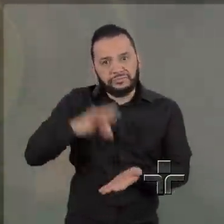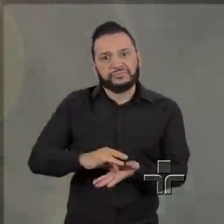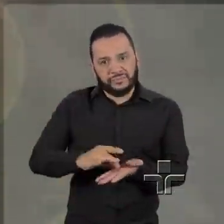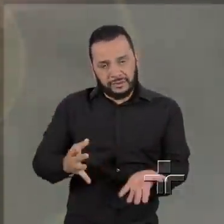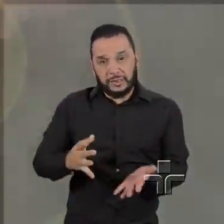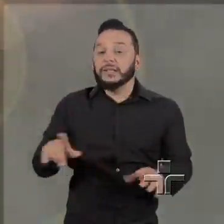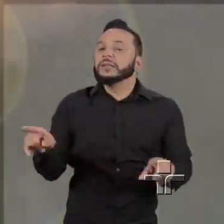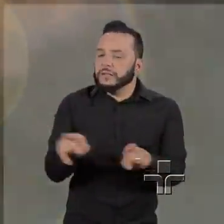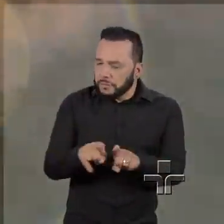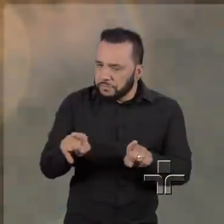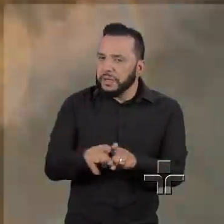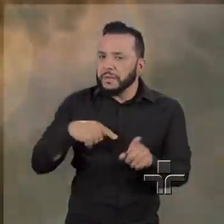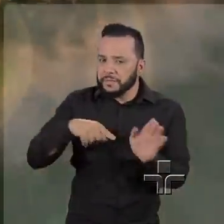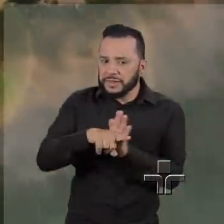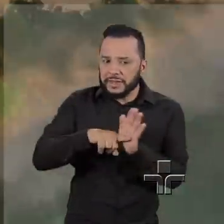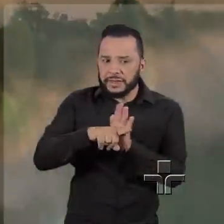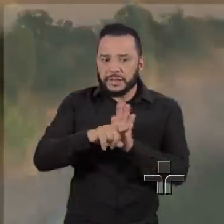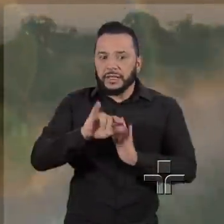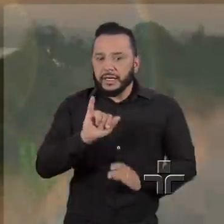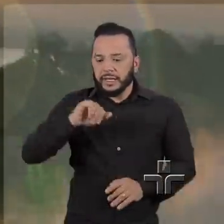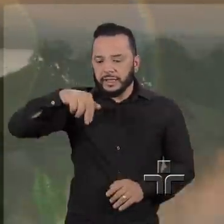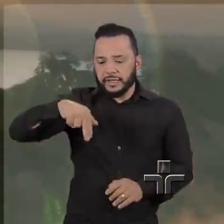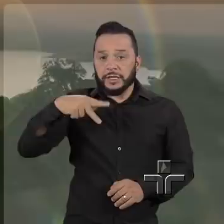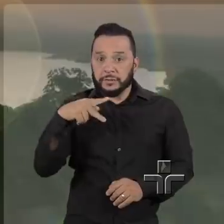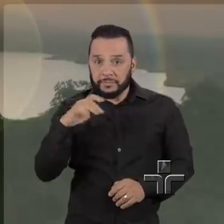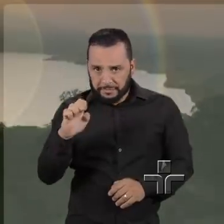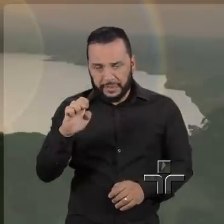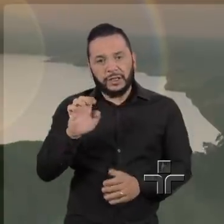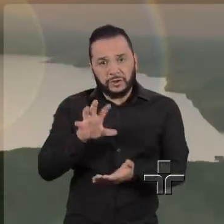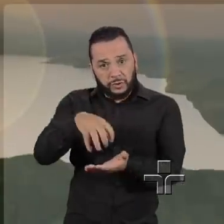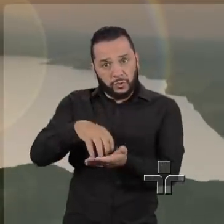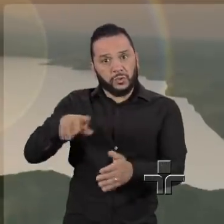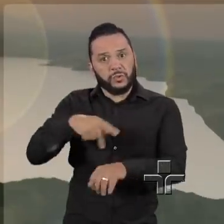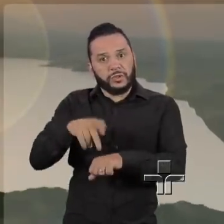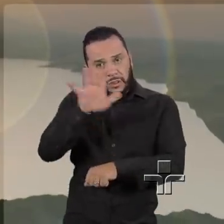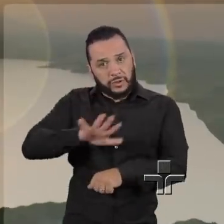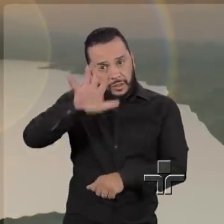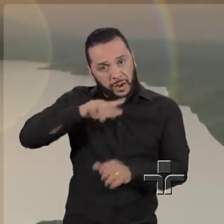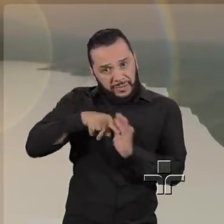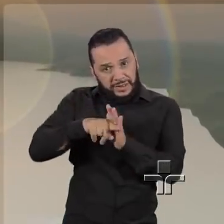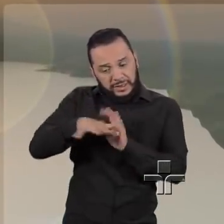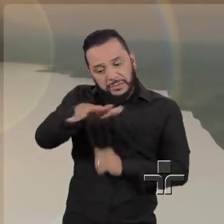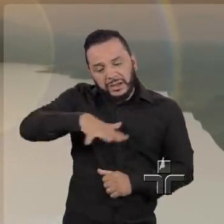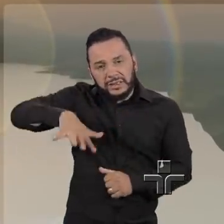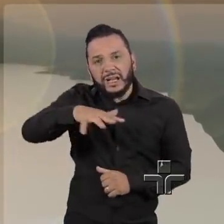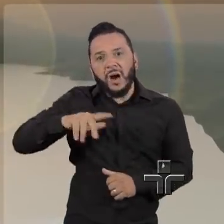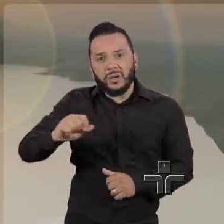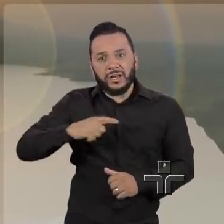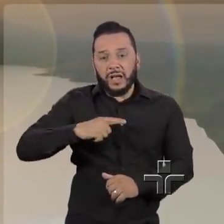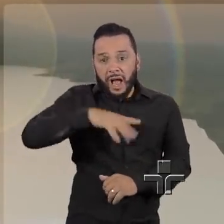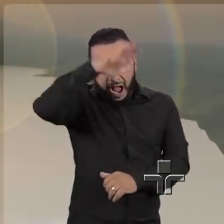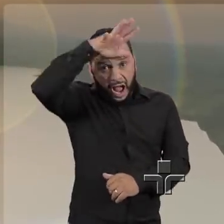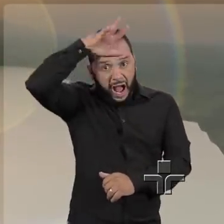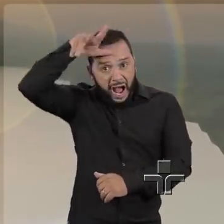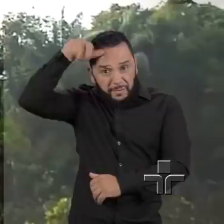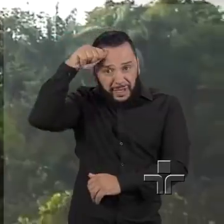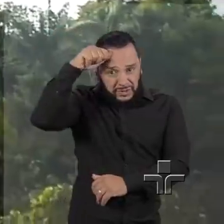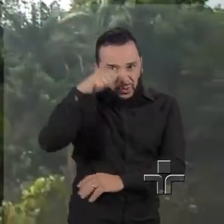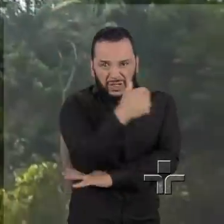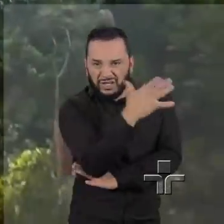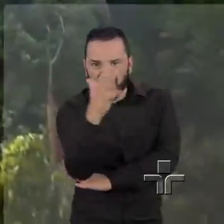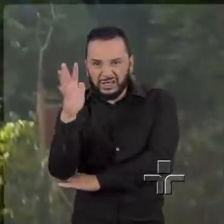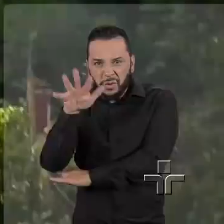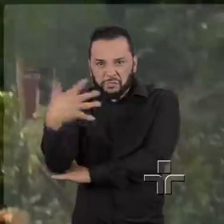Segundo o levantamento do INPE, Instituto Nacional de Pesquisas Espaciais, o desmatamento da Amazônia cresceu